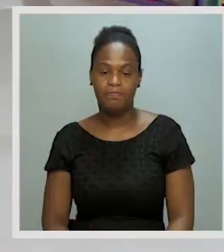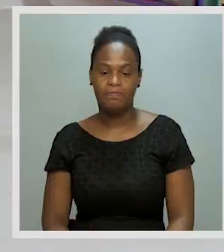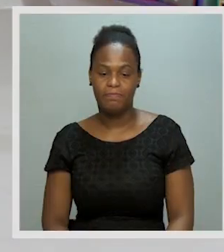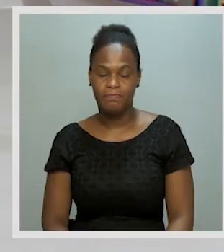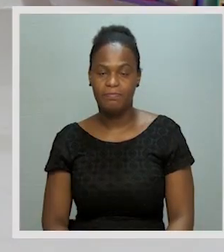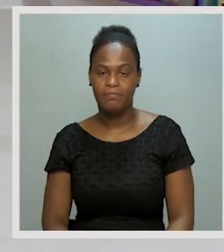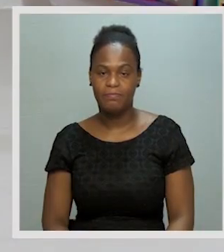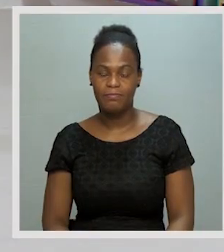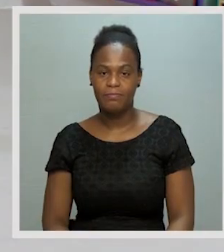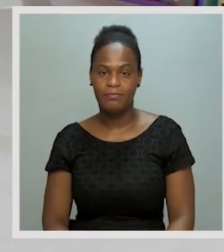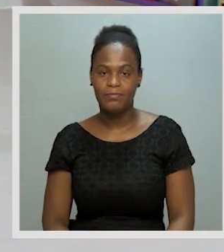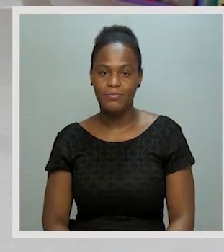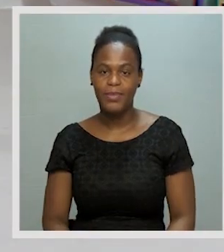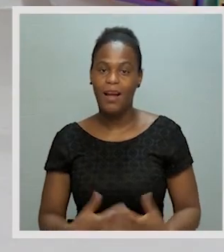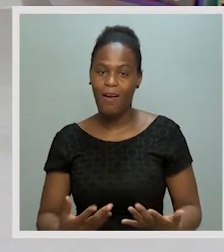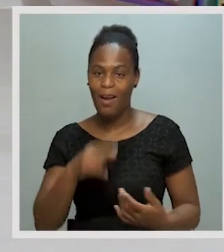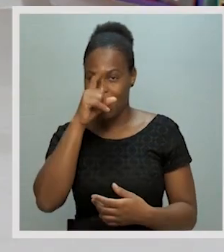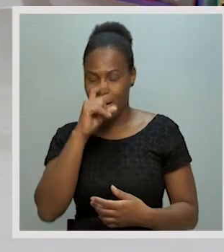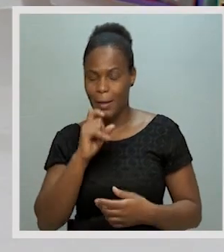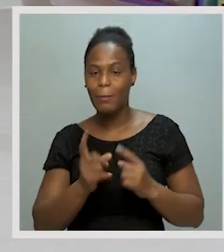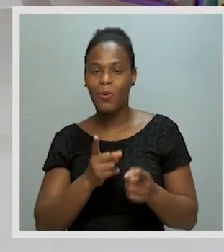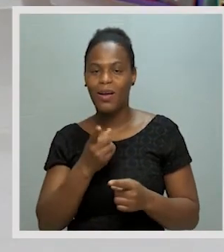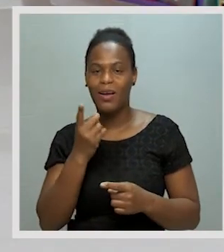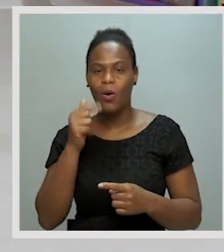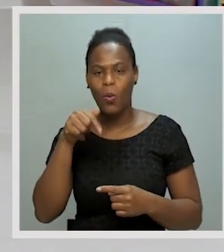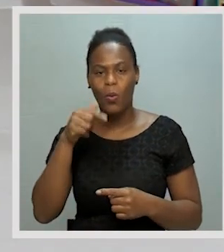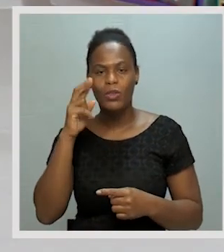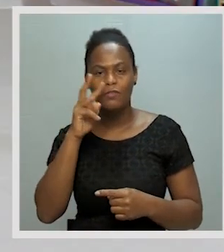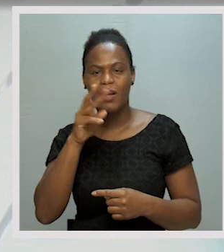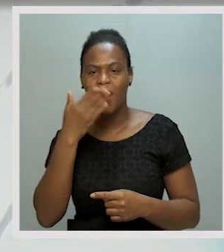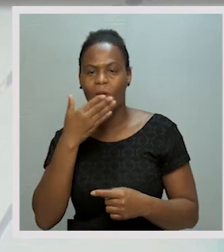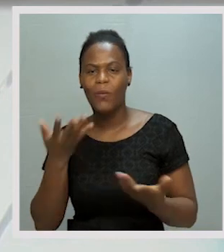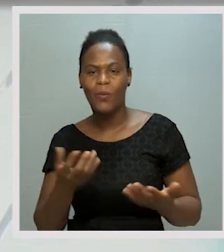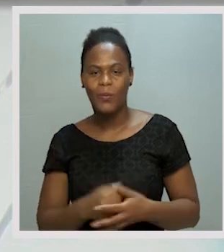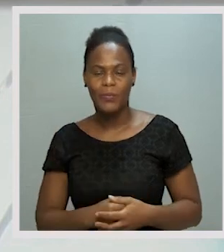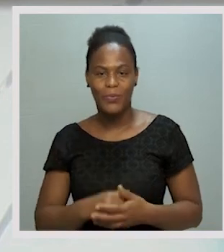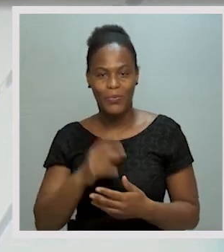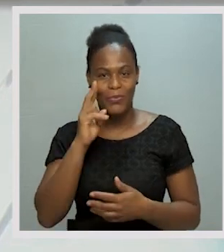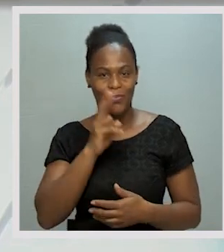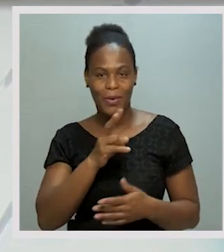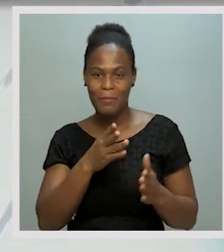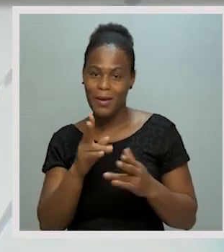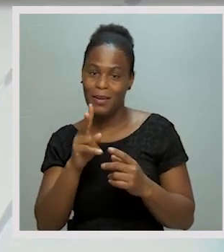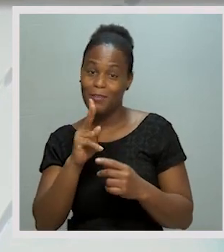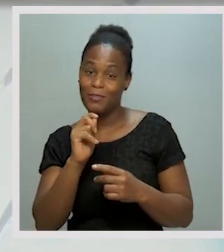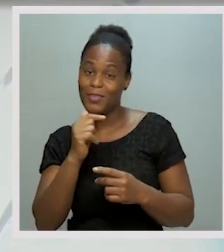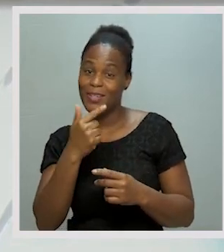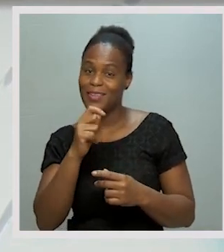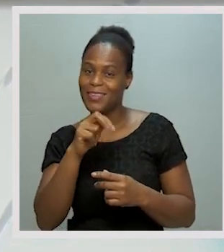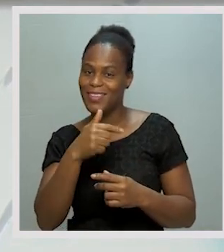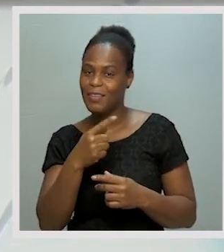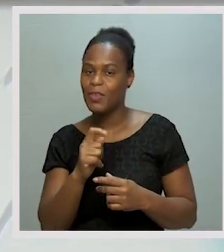Bom, vamos relembrar o que nós vimos hoje. vemos a vertente lúdica da